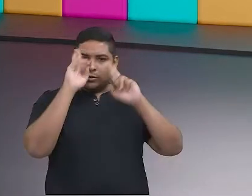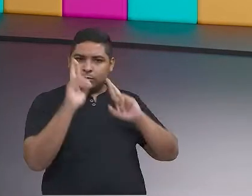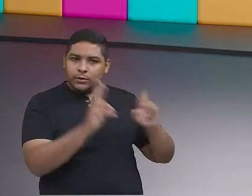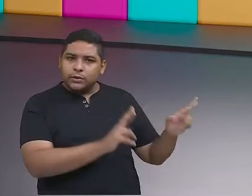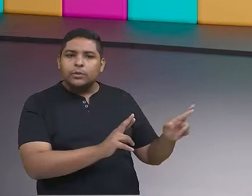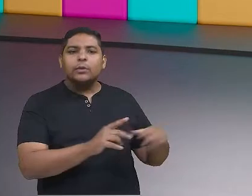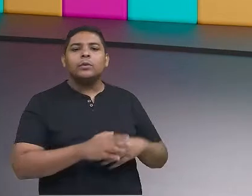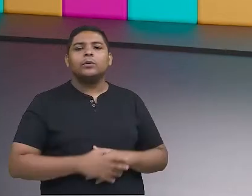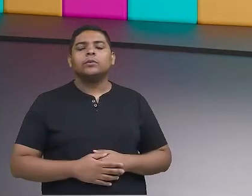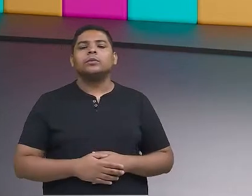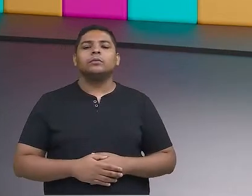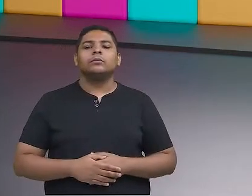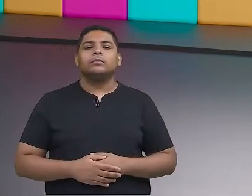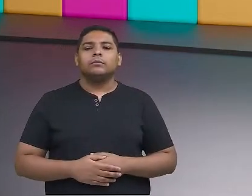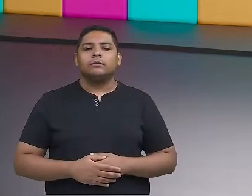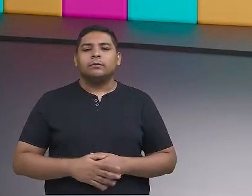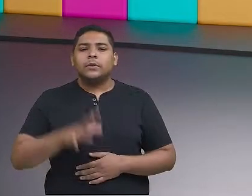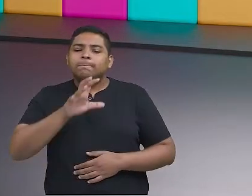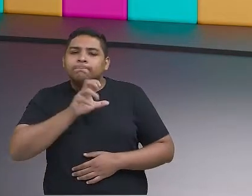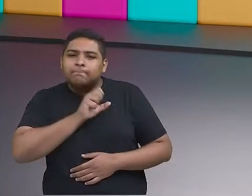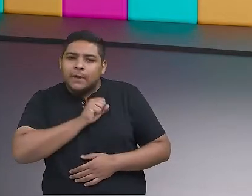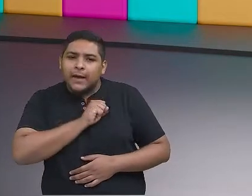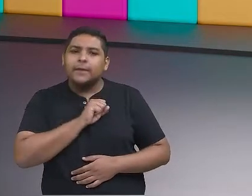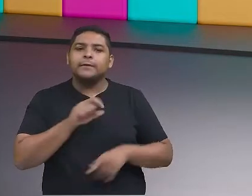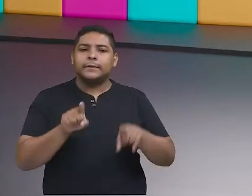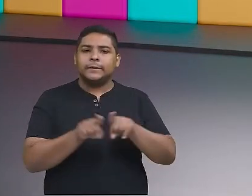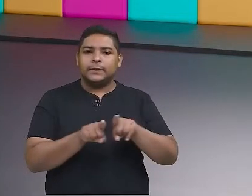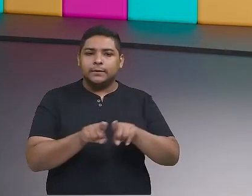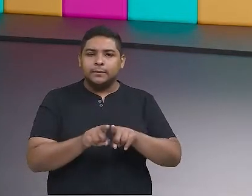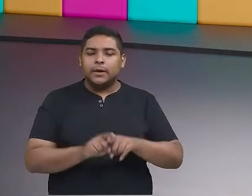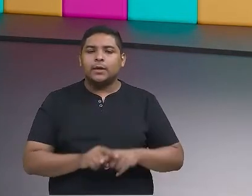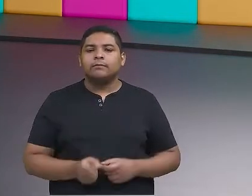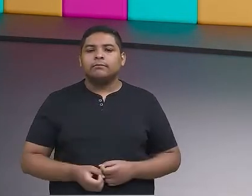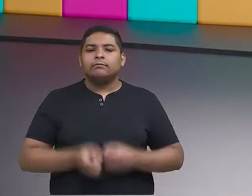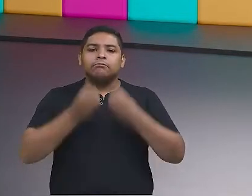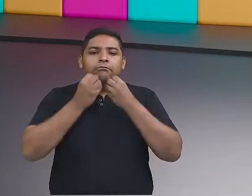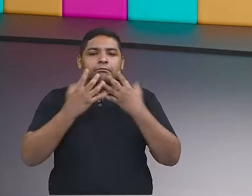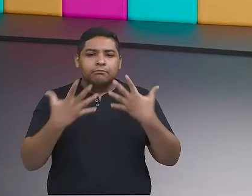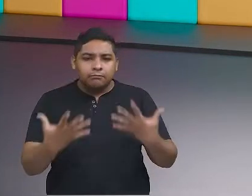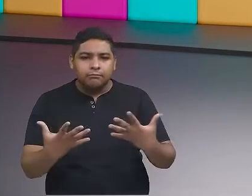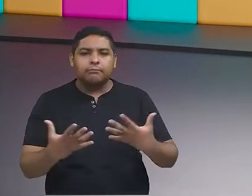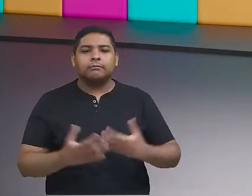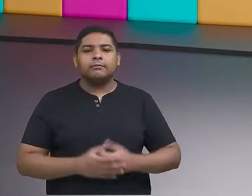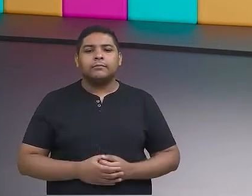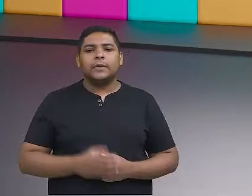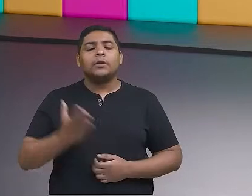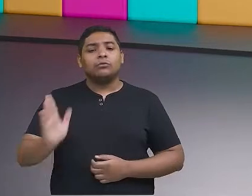com amável, tem a ver com generosidade. Alguém já vivenciou isso dentro de